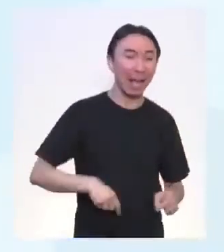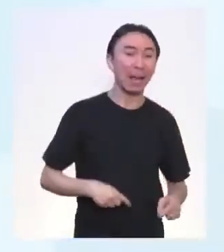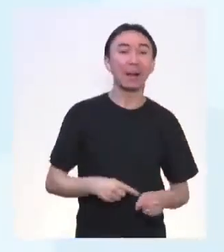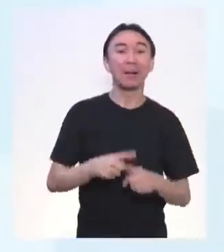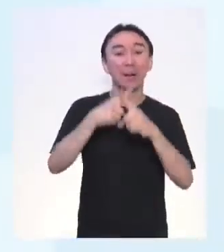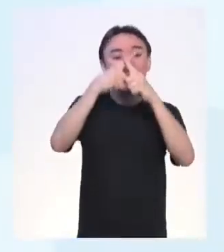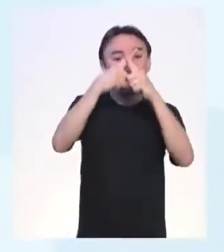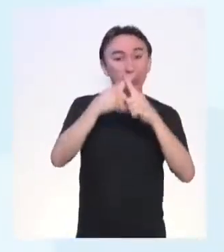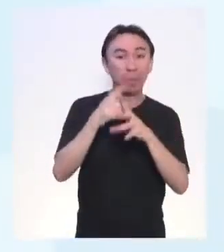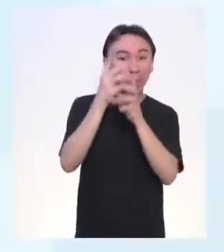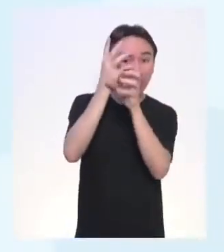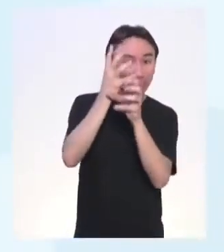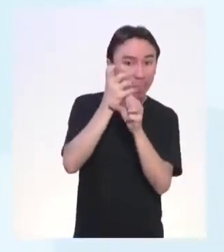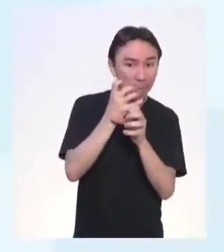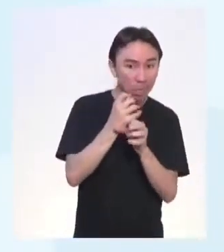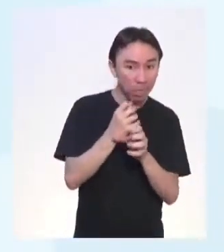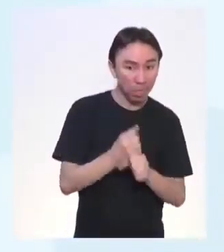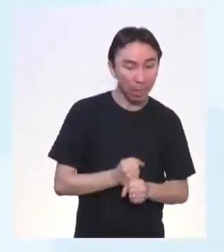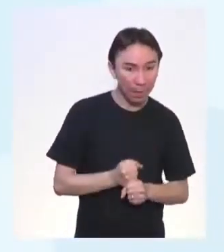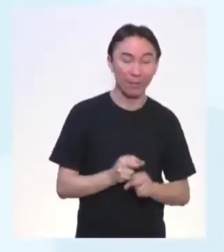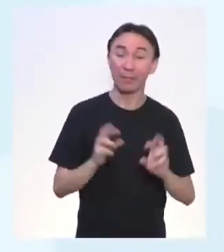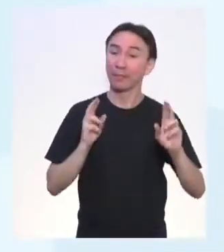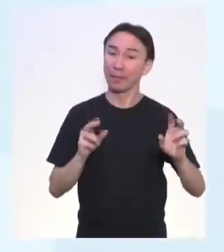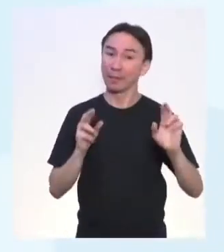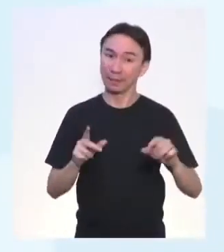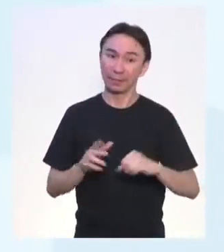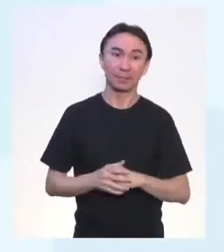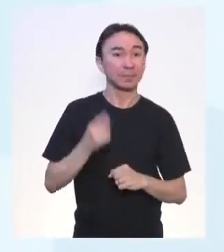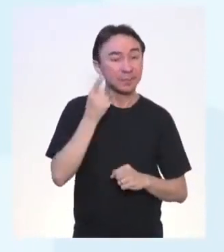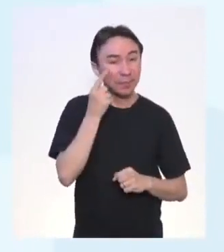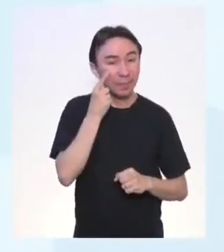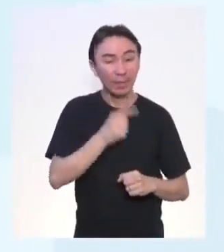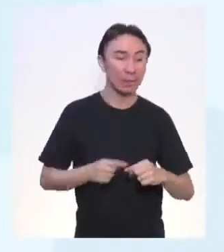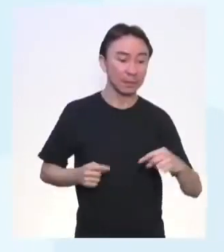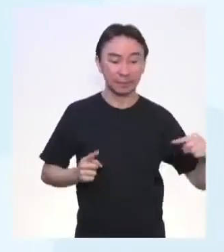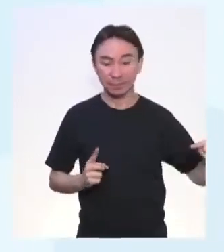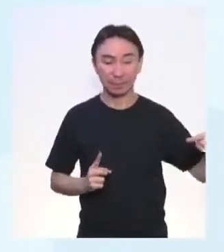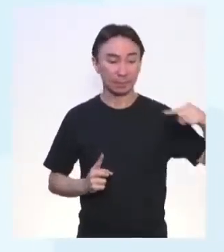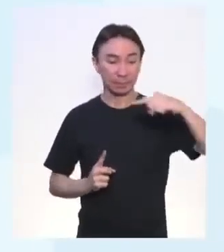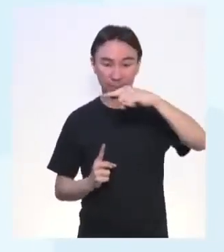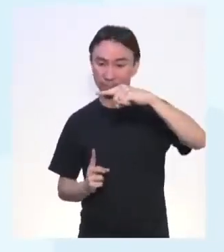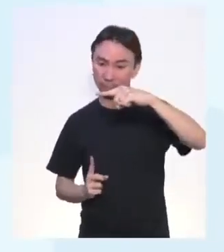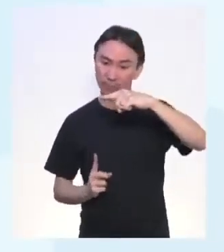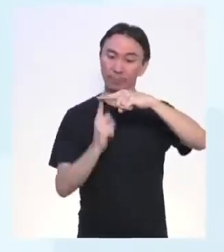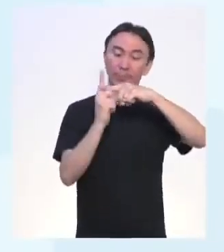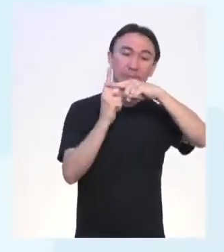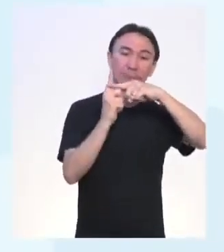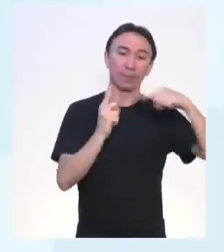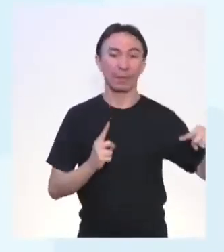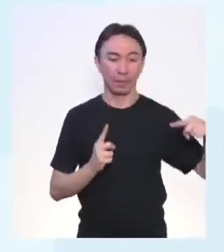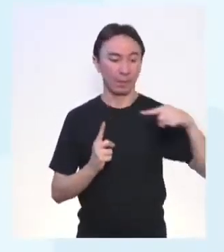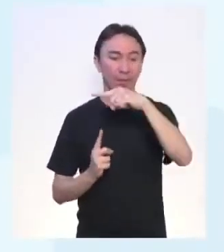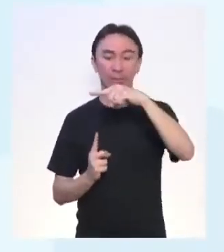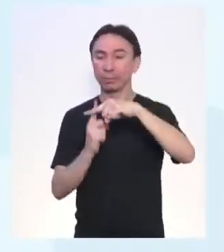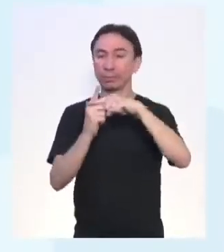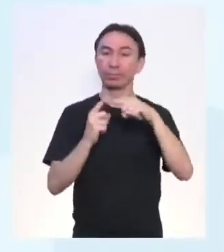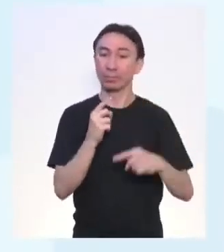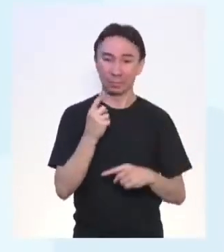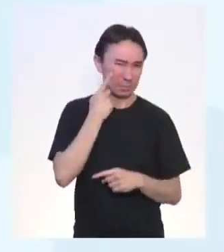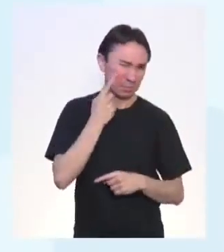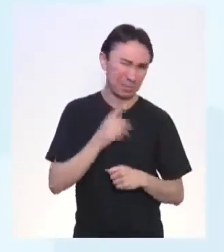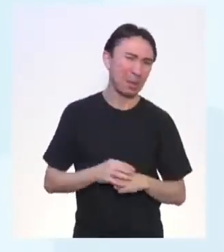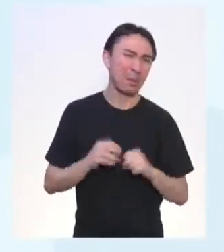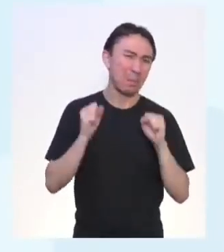Ela surge quando você faz o cruzamento da linha com a coluna. Então, você coloca aqui na coluna números de 1 a 10. Aliás, você